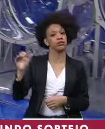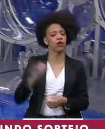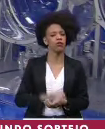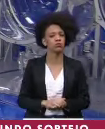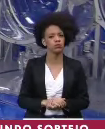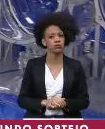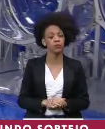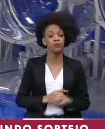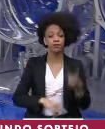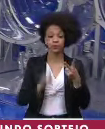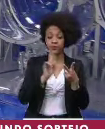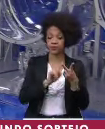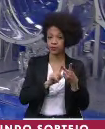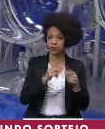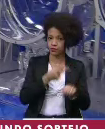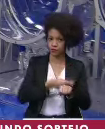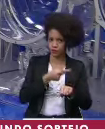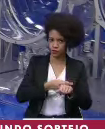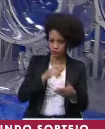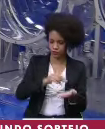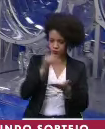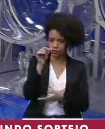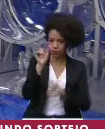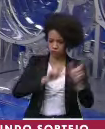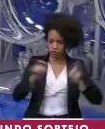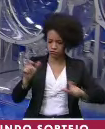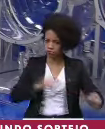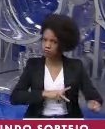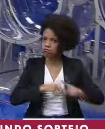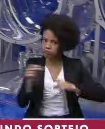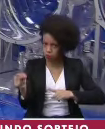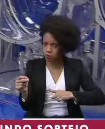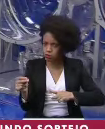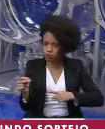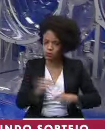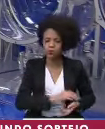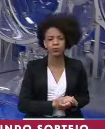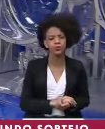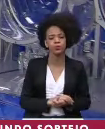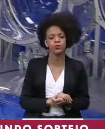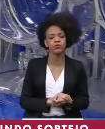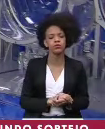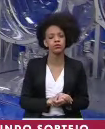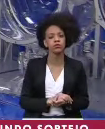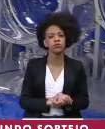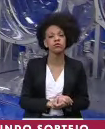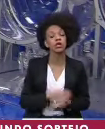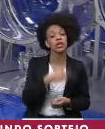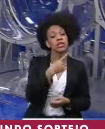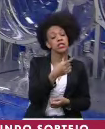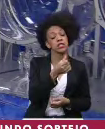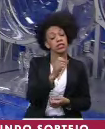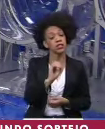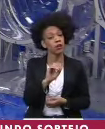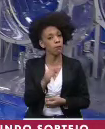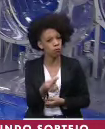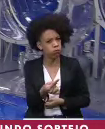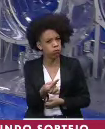12.373.992,92 reais. No segundo sorteio da dupla cena, o valor que será dividido entre os acertadores dos seis números será de